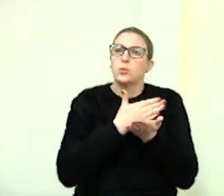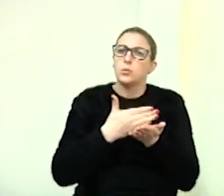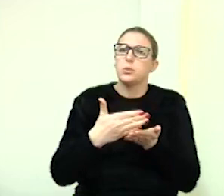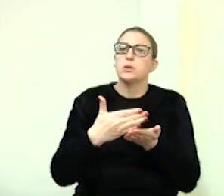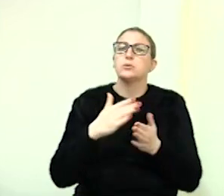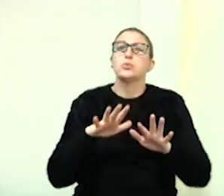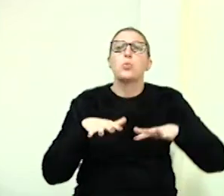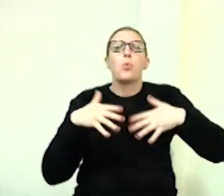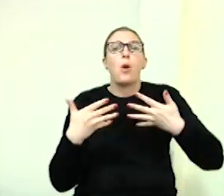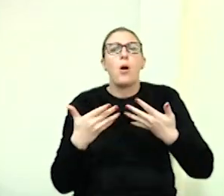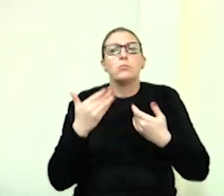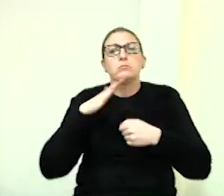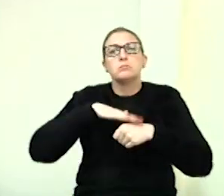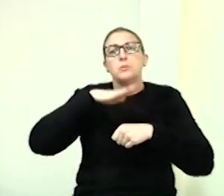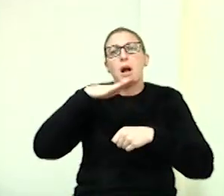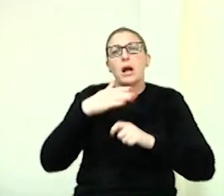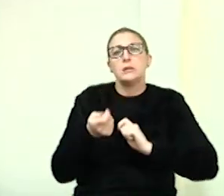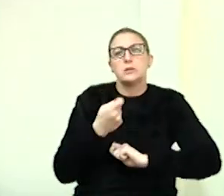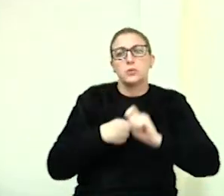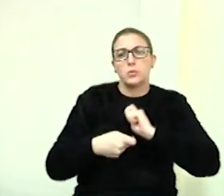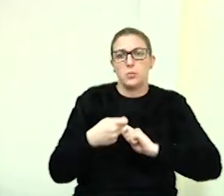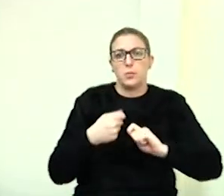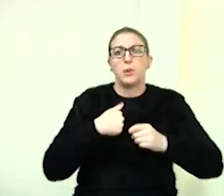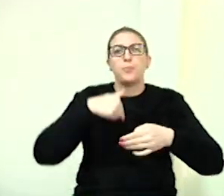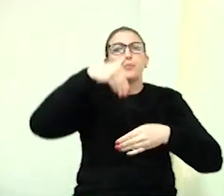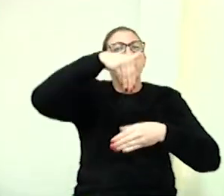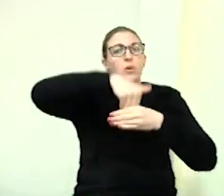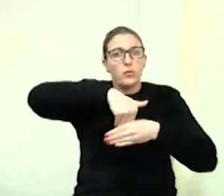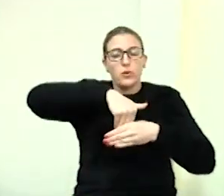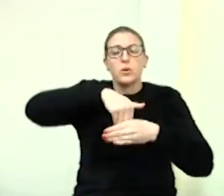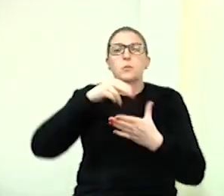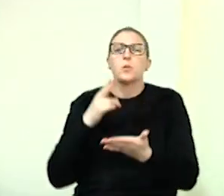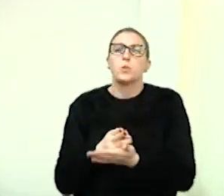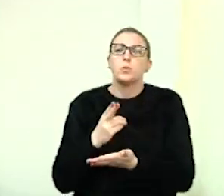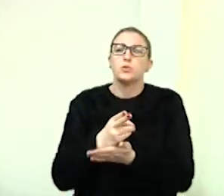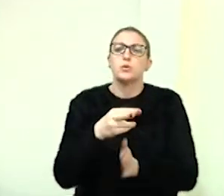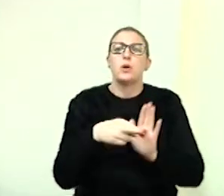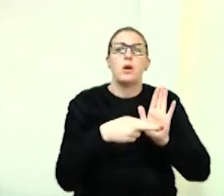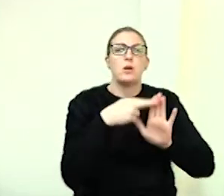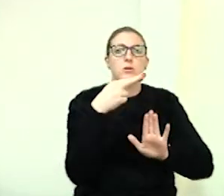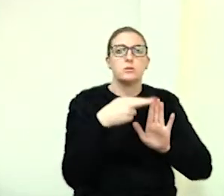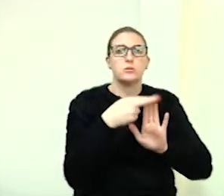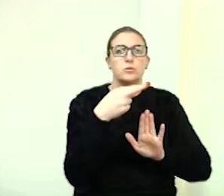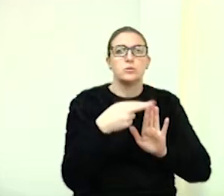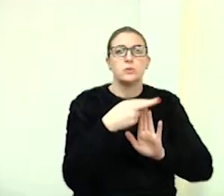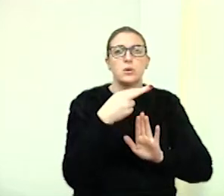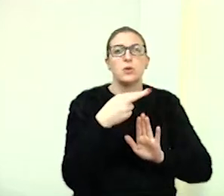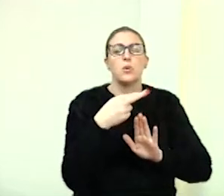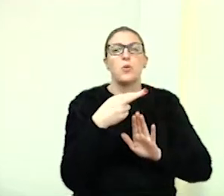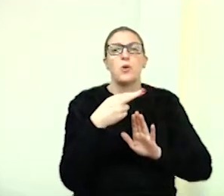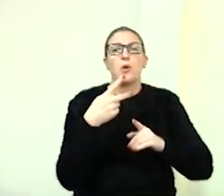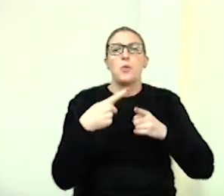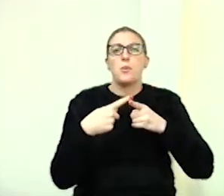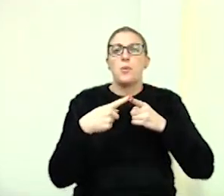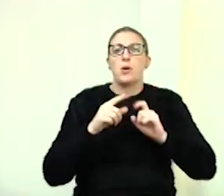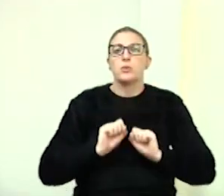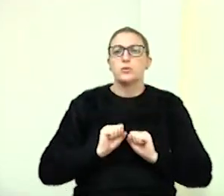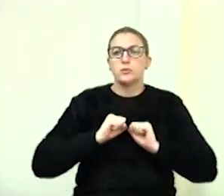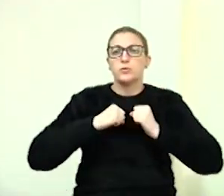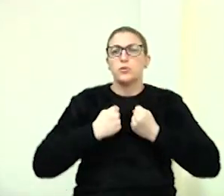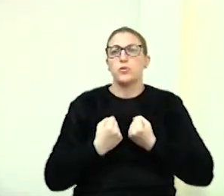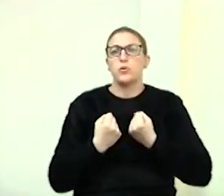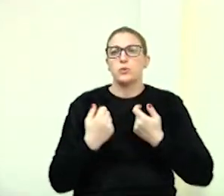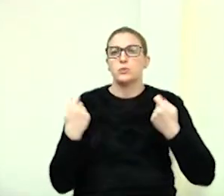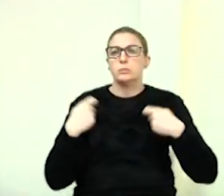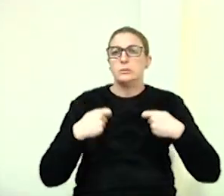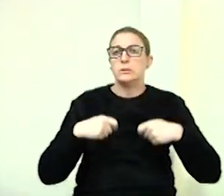econômicas. Eu vou votar pela manutenção da resolução na busca desse esforço que nós precisamos ter